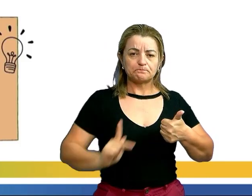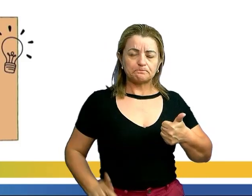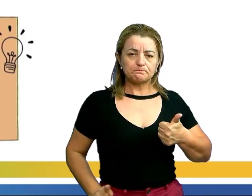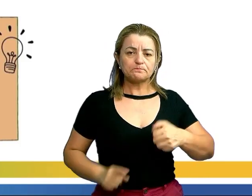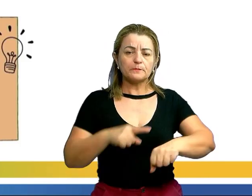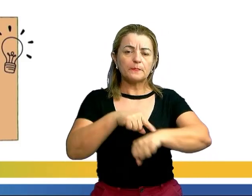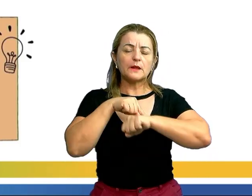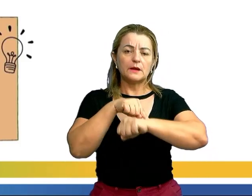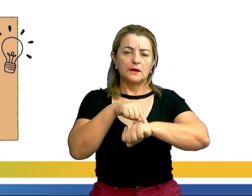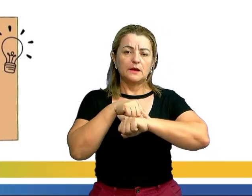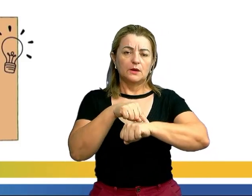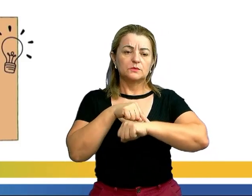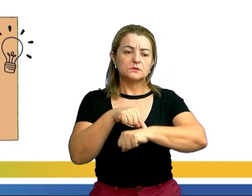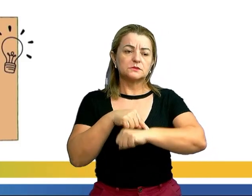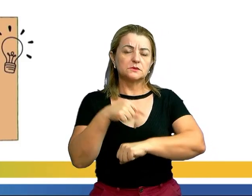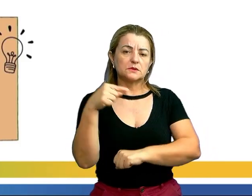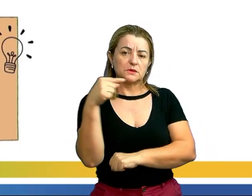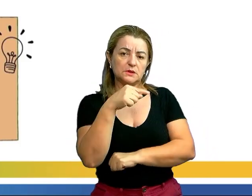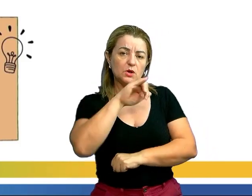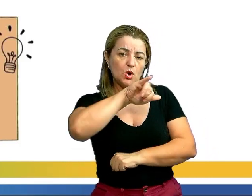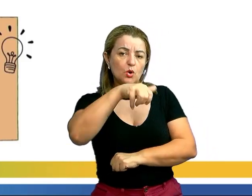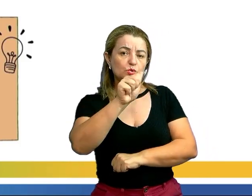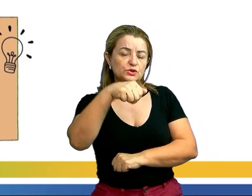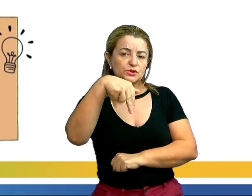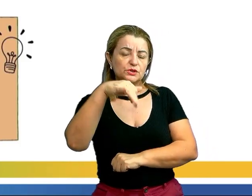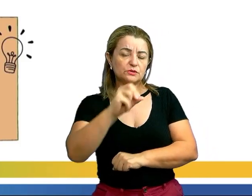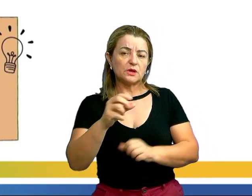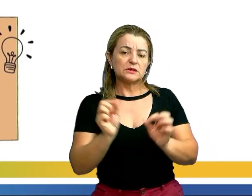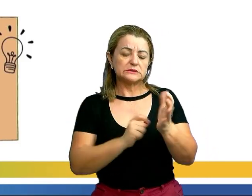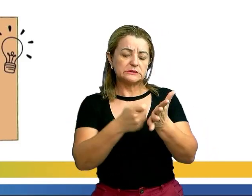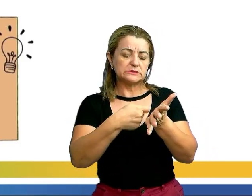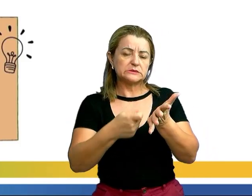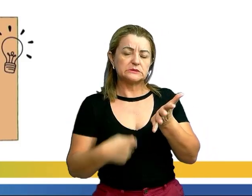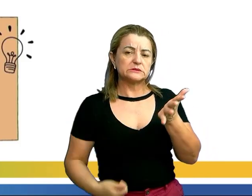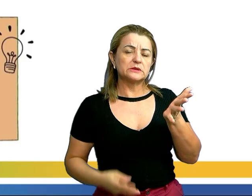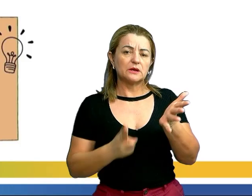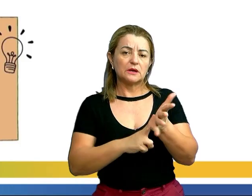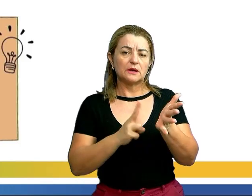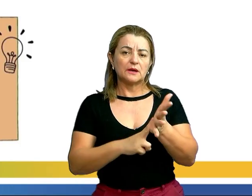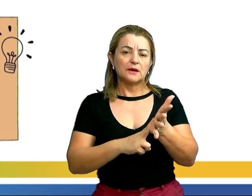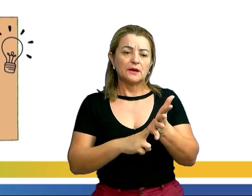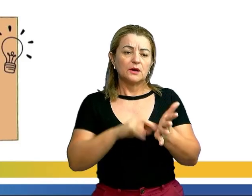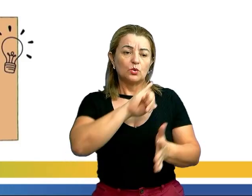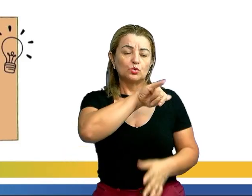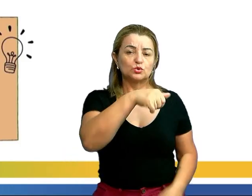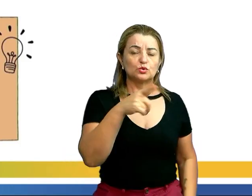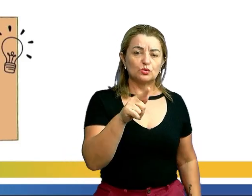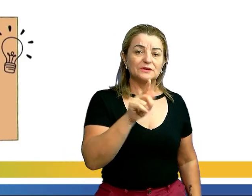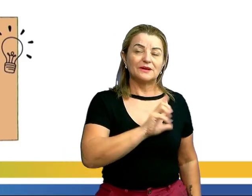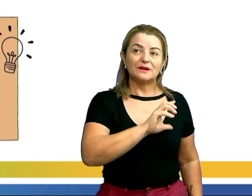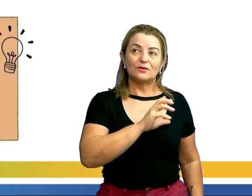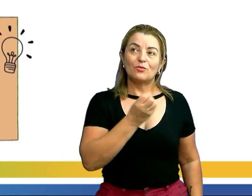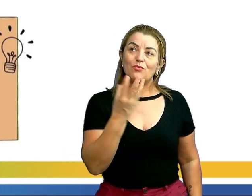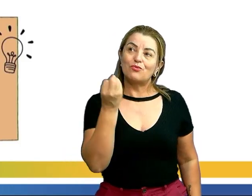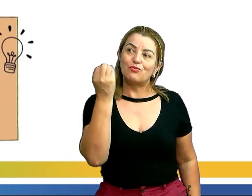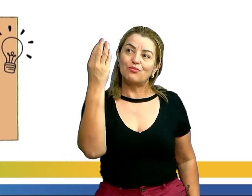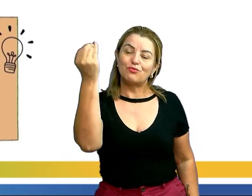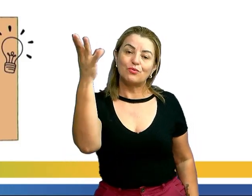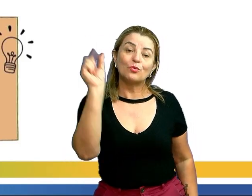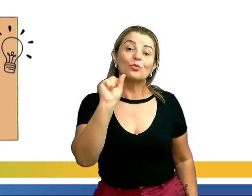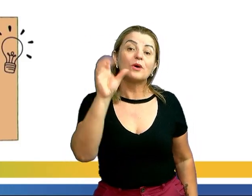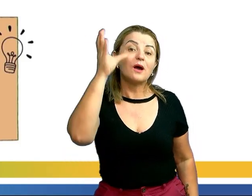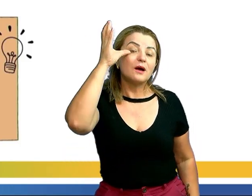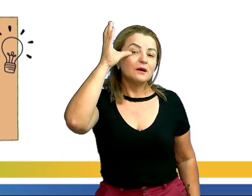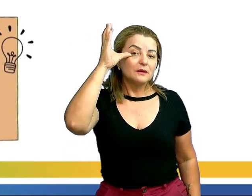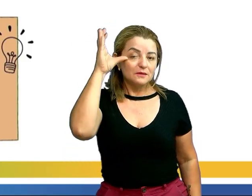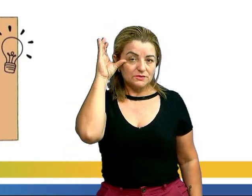que o Jânio está fazendo a carta, manda a carta, ele está numa viagem na China, que é um país comunista. E aí o parlamento aqui,